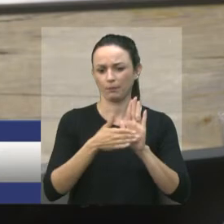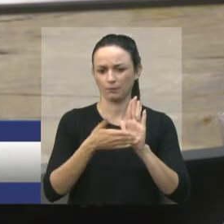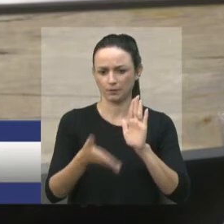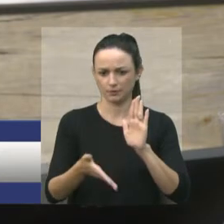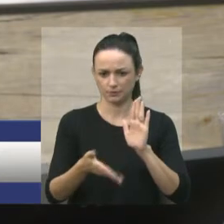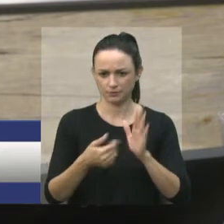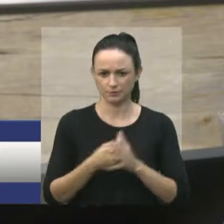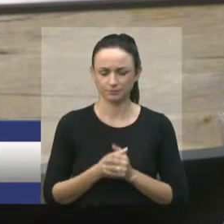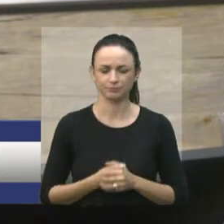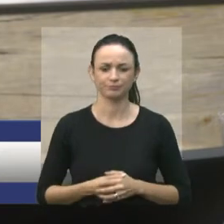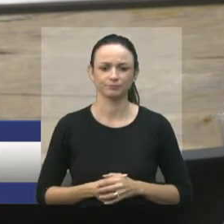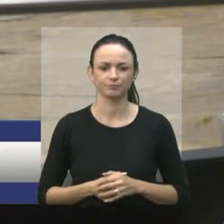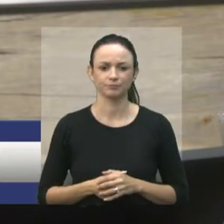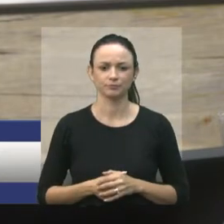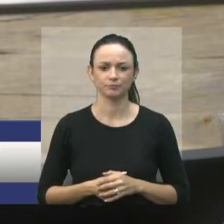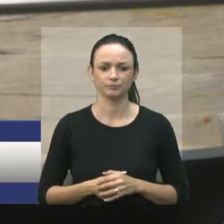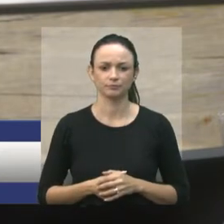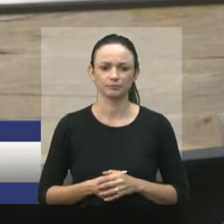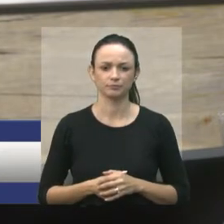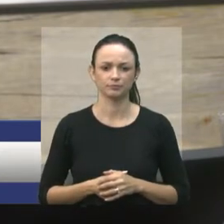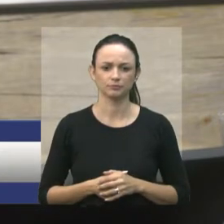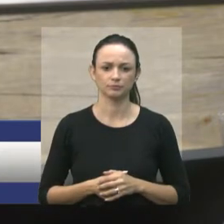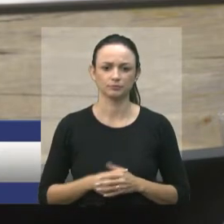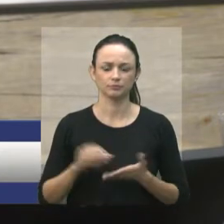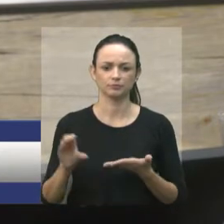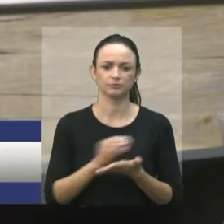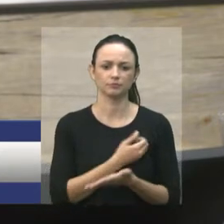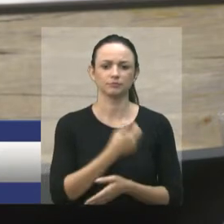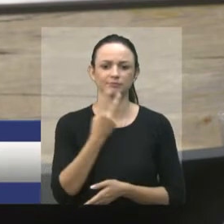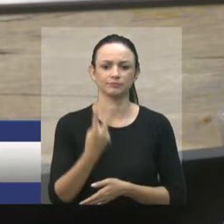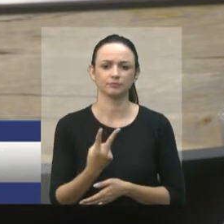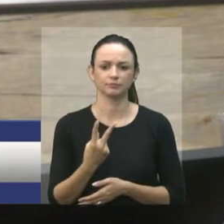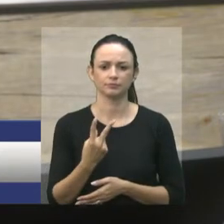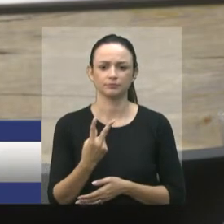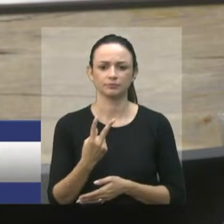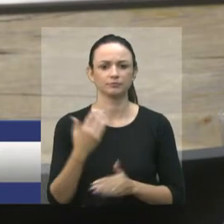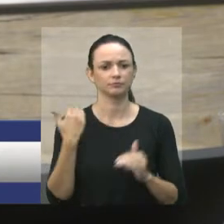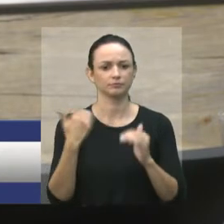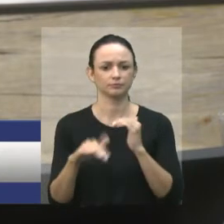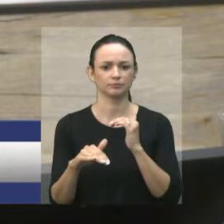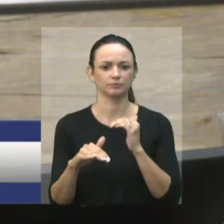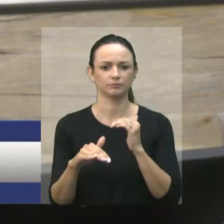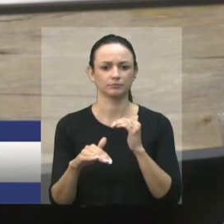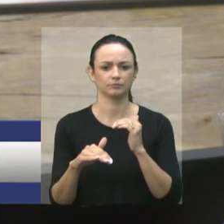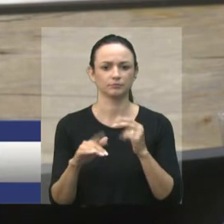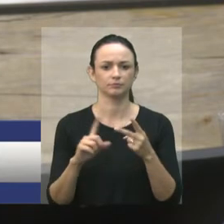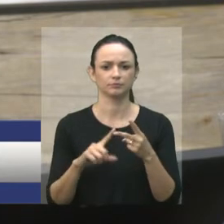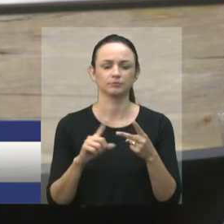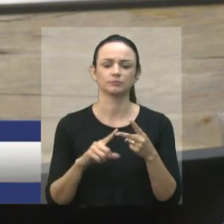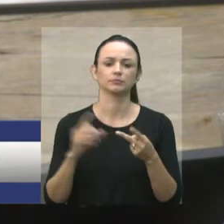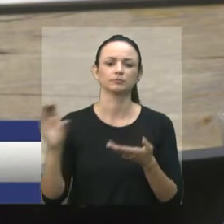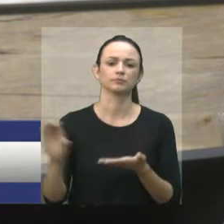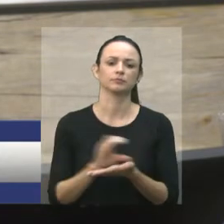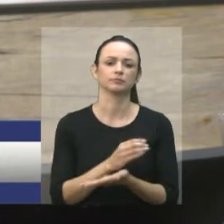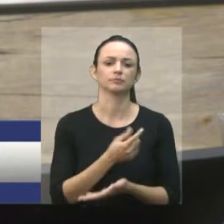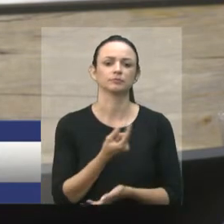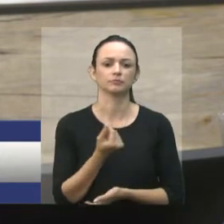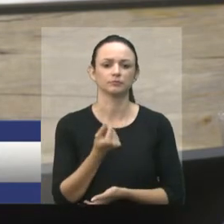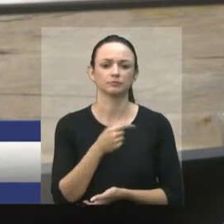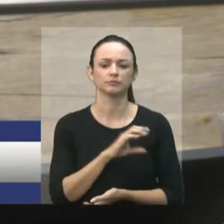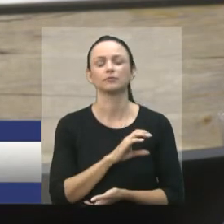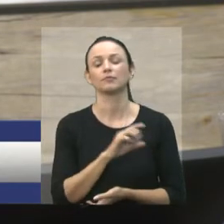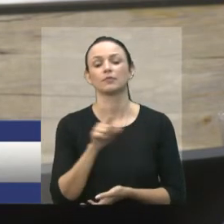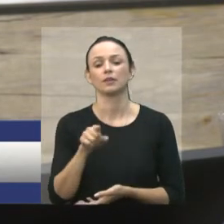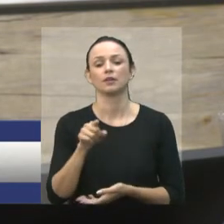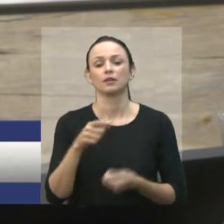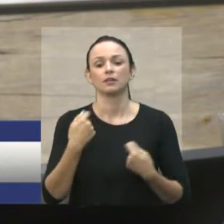presente projeto de lei. Emenda número 2. Contrária, vez que a destinação de recursos à promoção dos